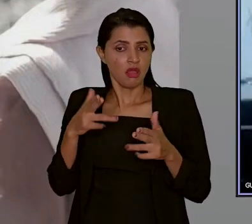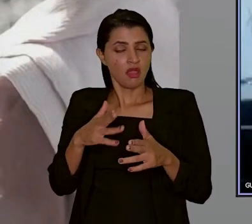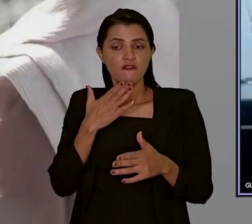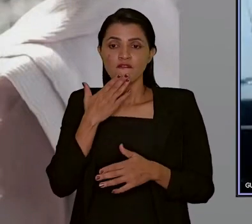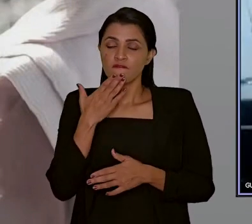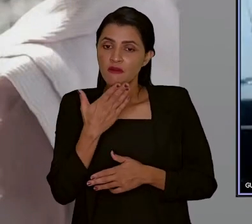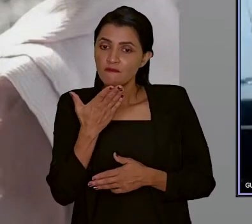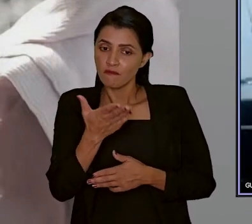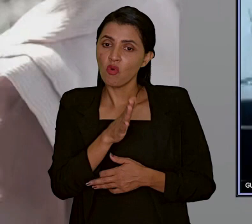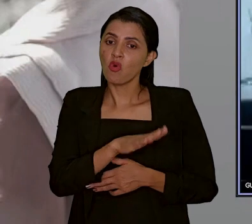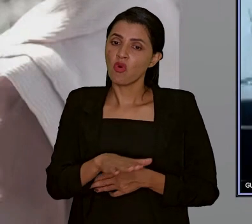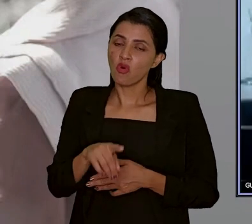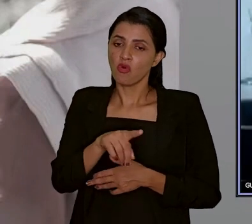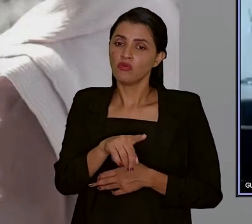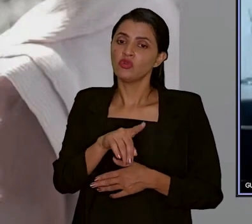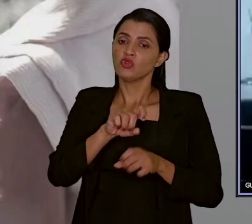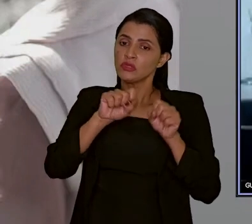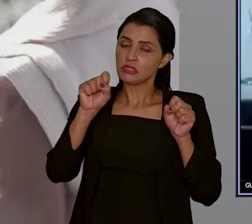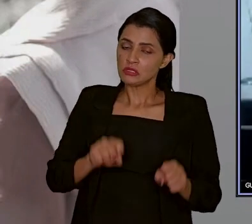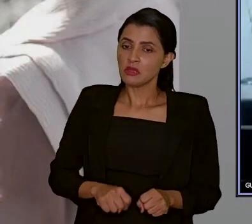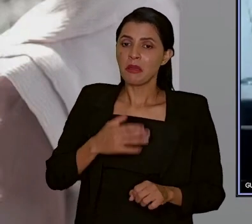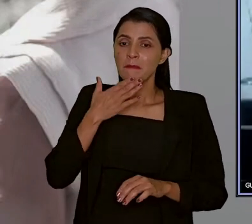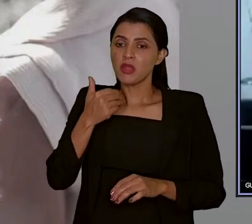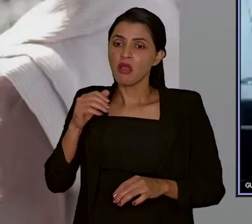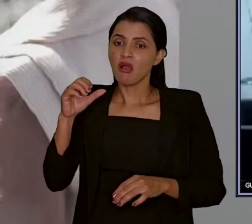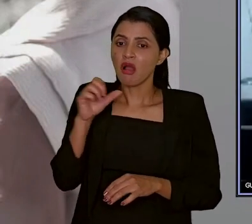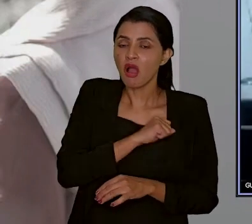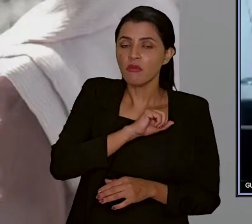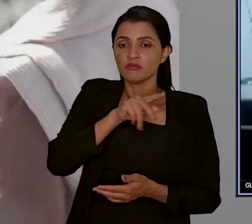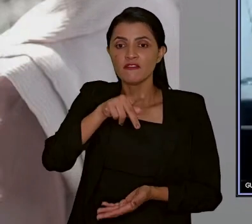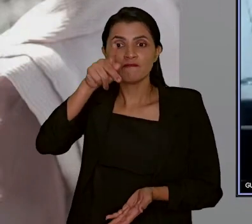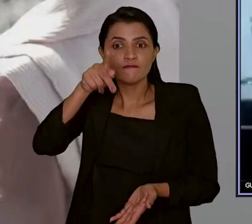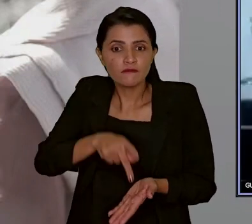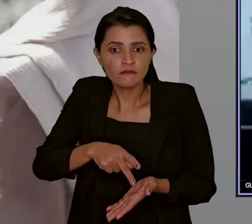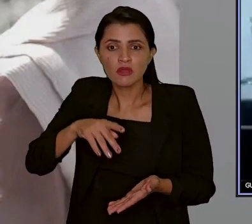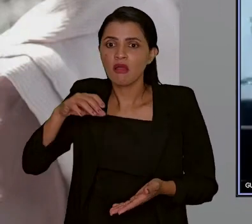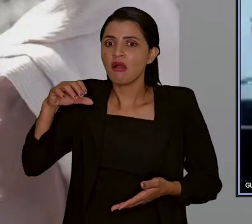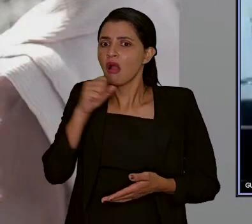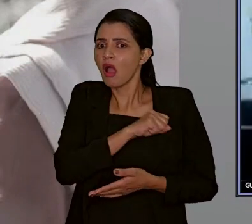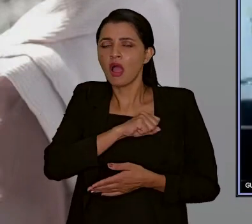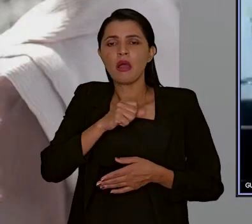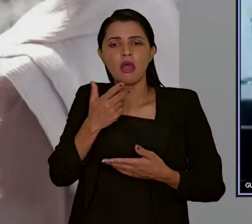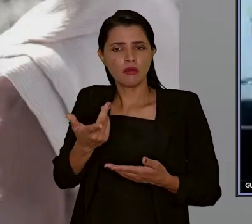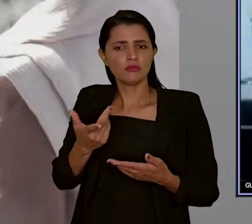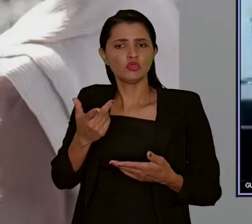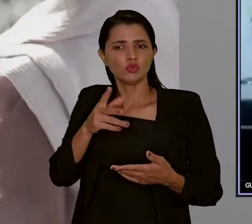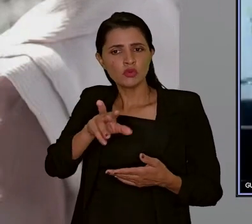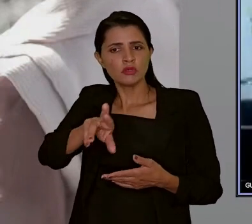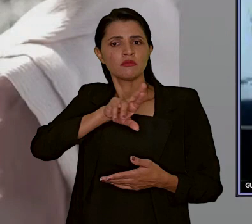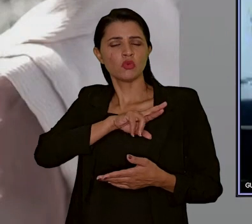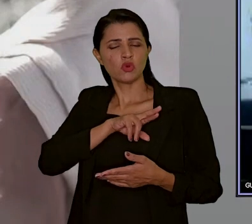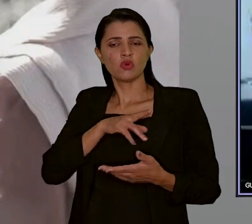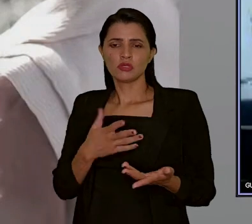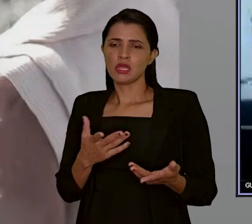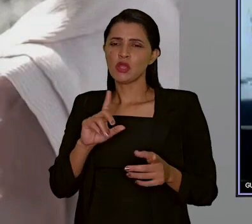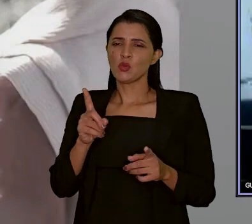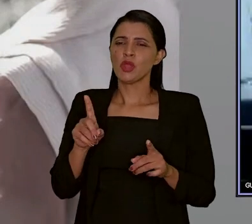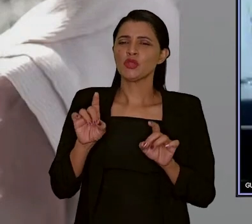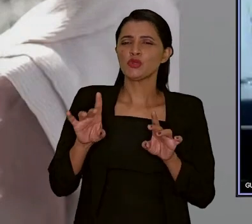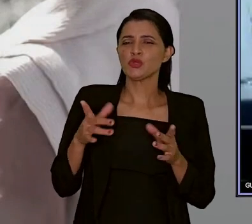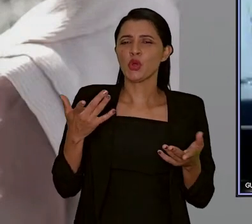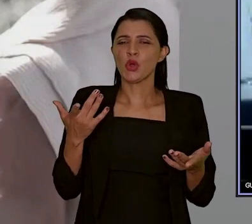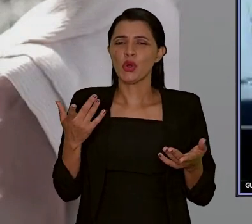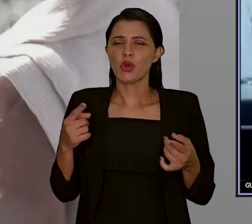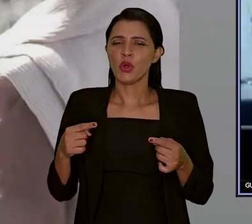né, de um sistema mais ágil, mais eficiente, mais efetivo, né, e não propriamente, lógico, em